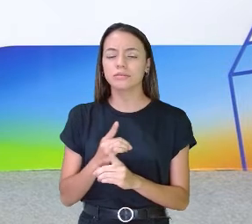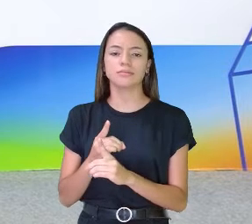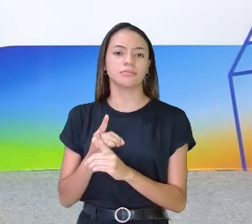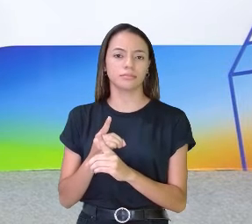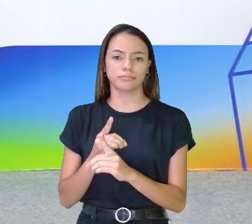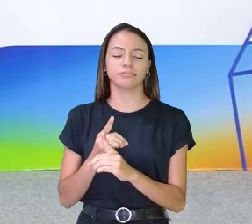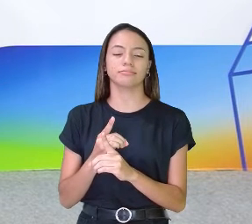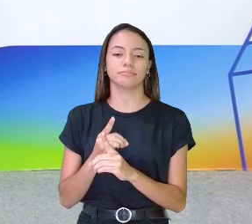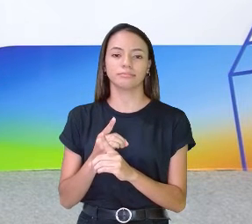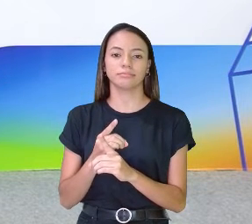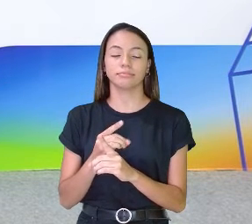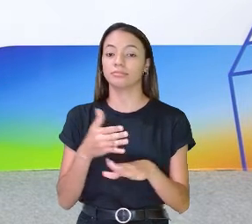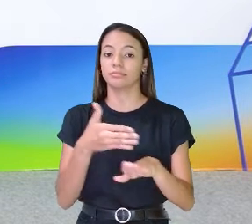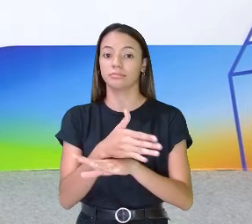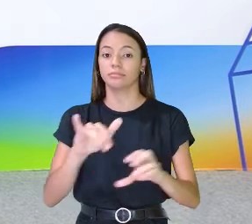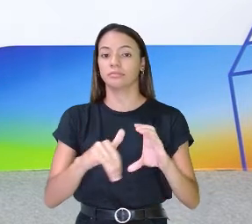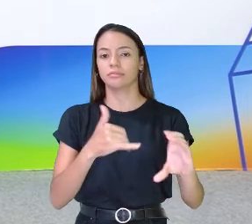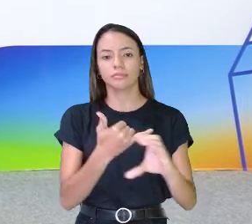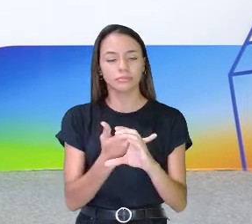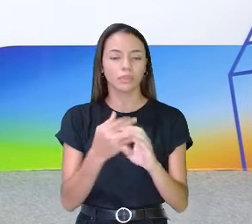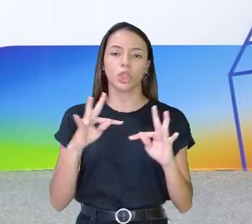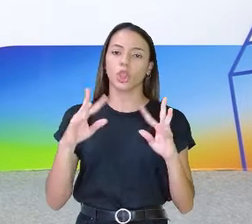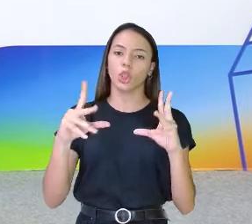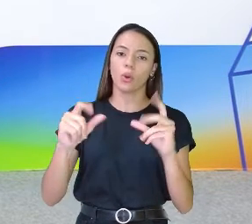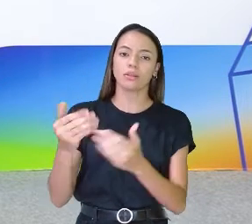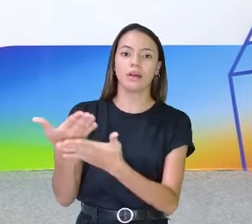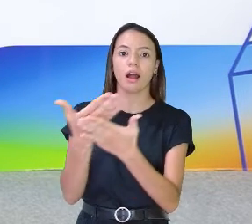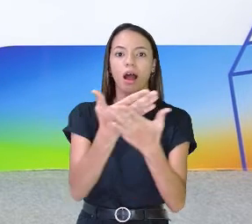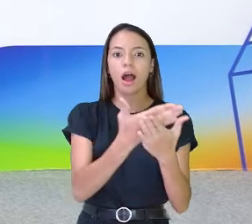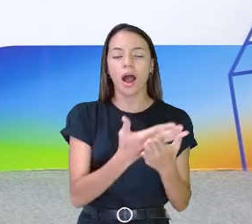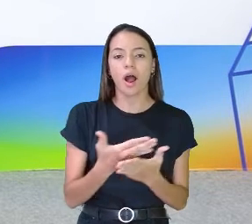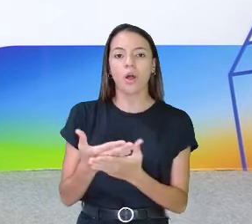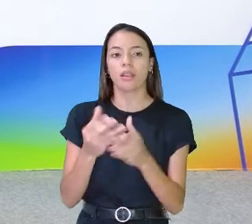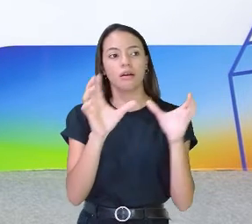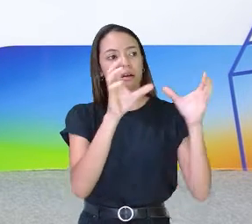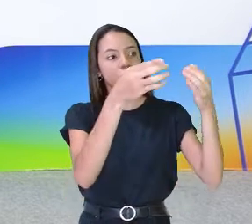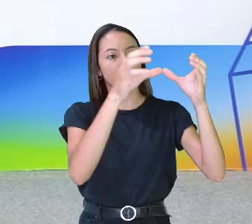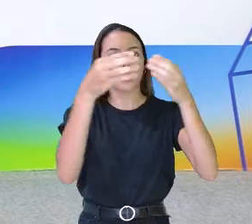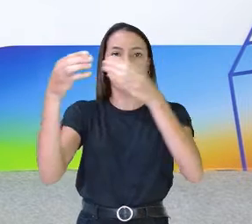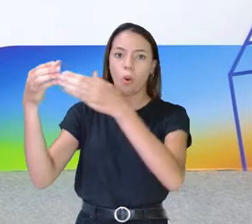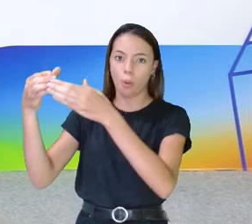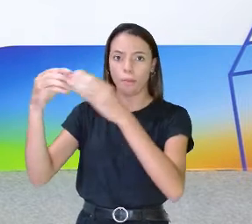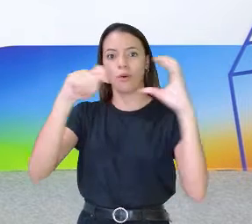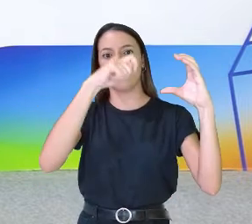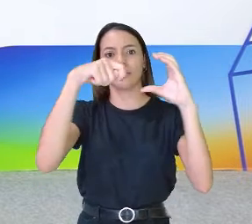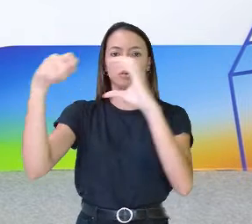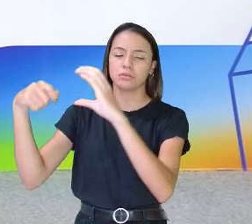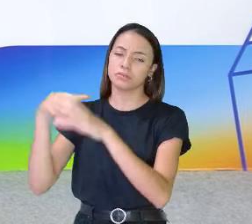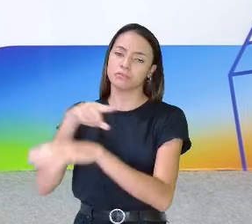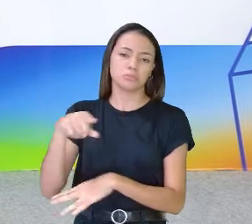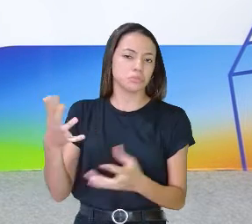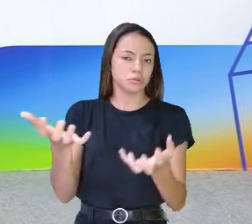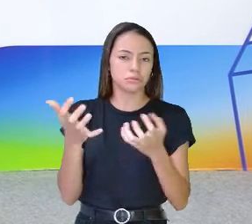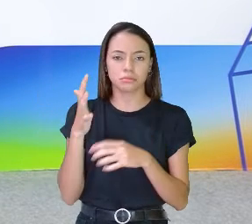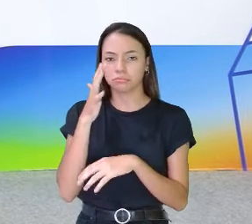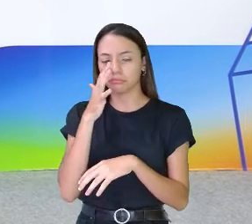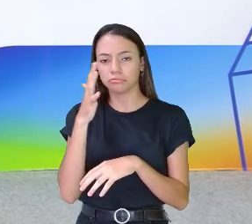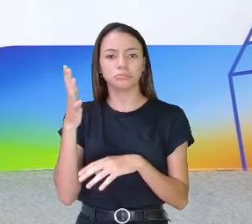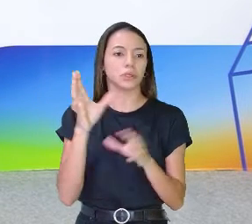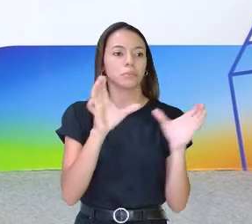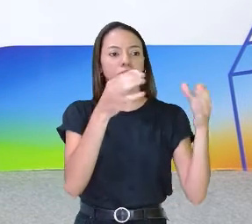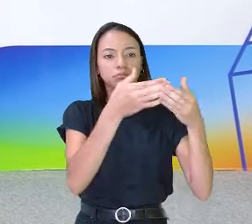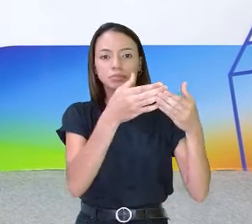ao canal. E todas as aulas estão divididas em playlists. Então, se vocês precisam de alguma aula do 9º ano, do 7º,